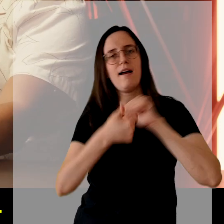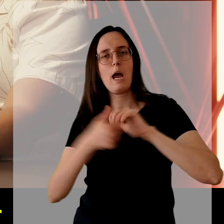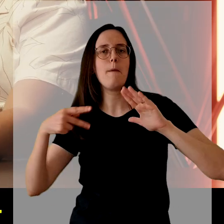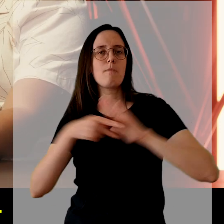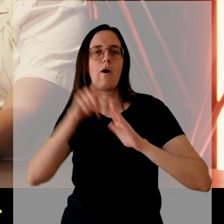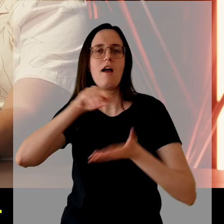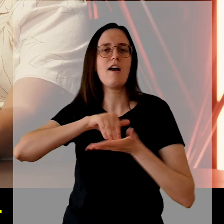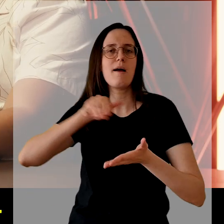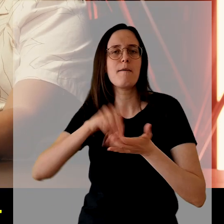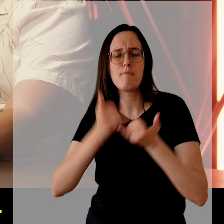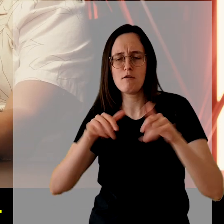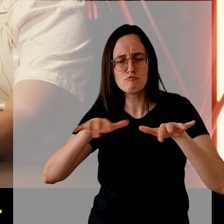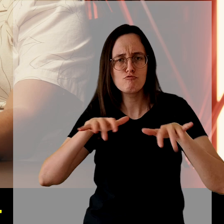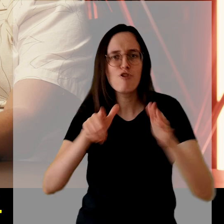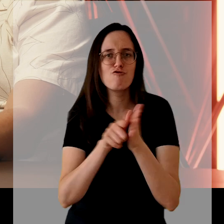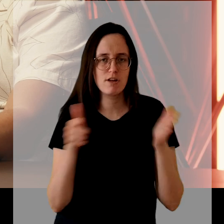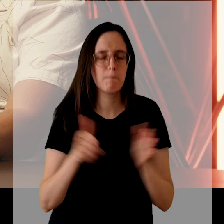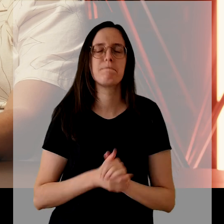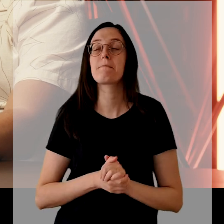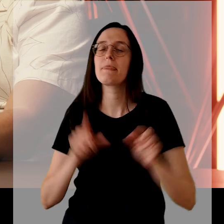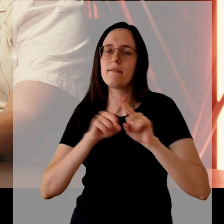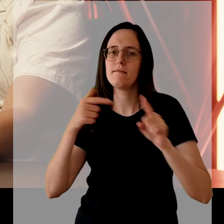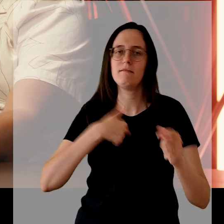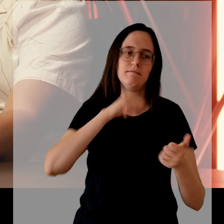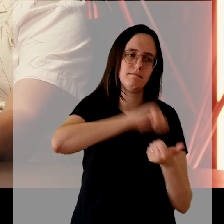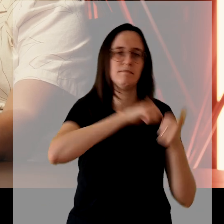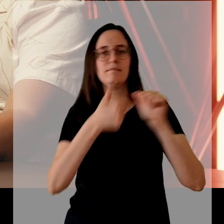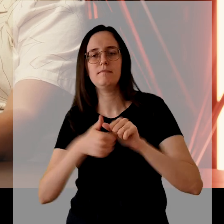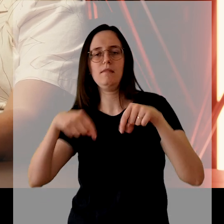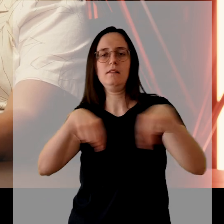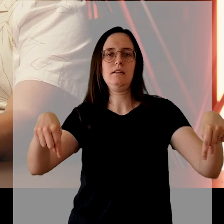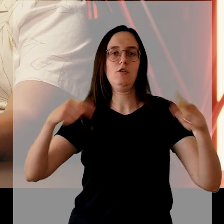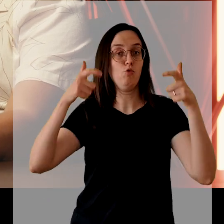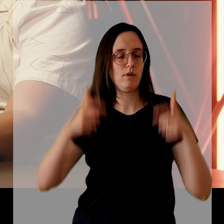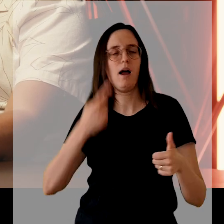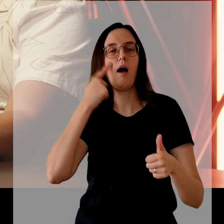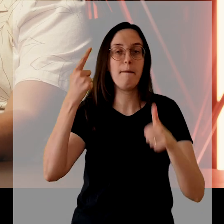uma redação de um jornal. Mas eu transformei ele num estúdio. Então